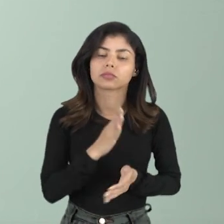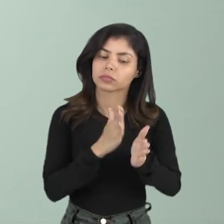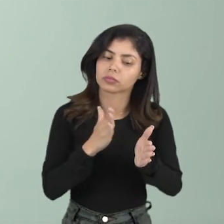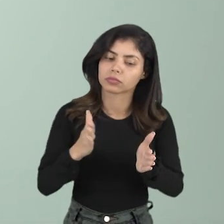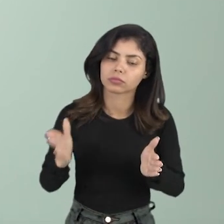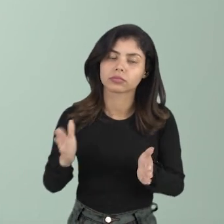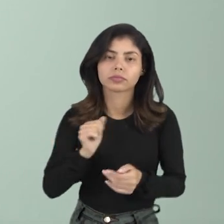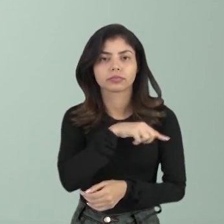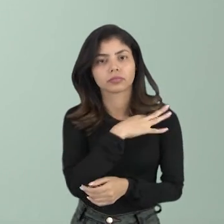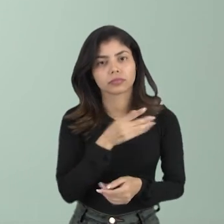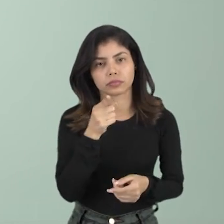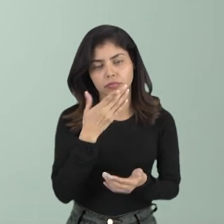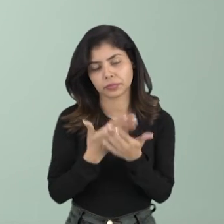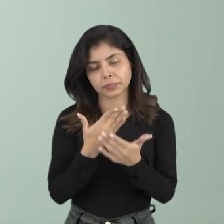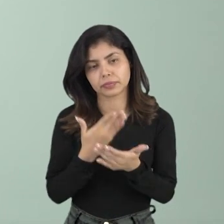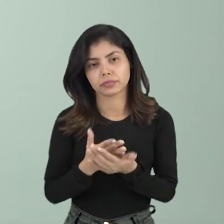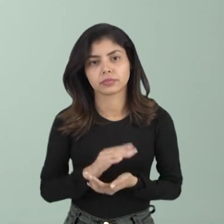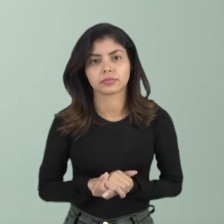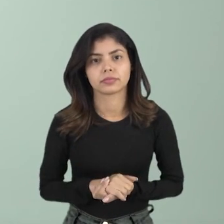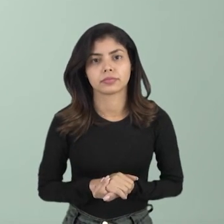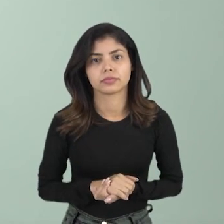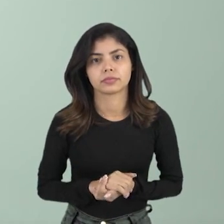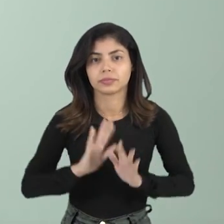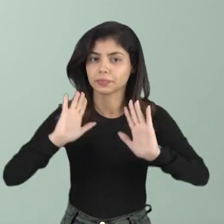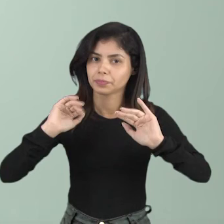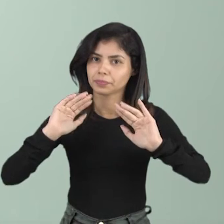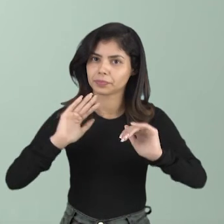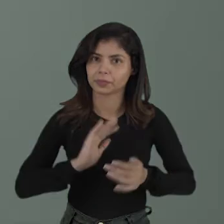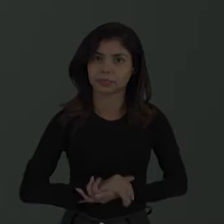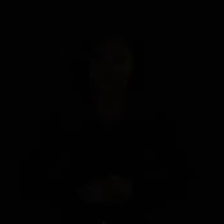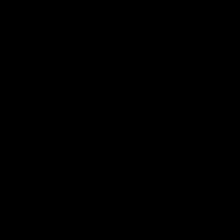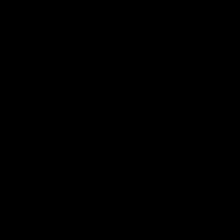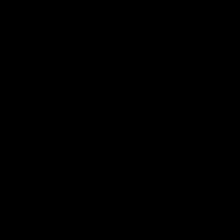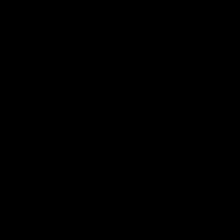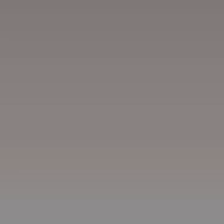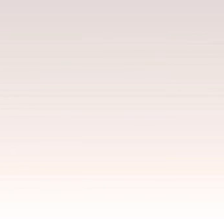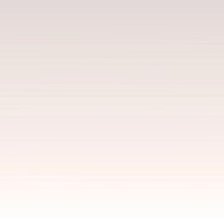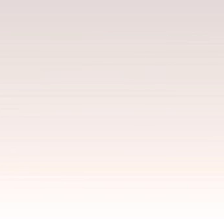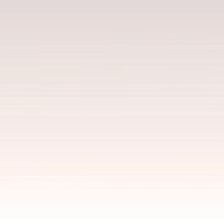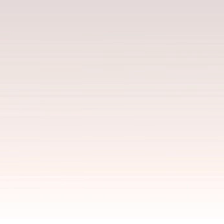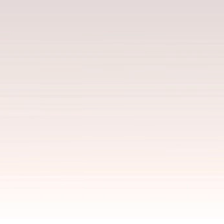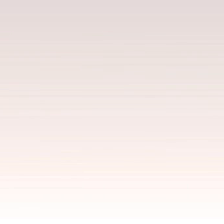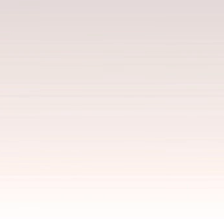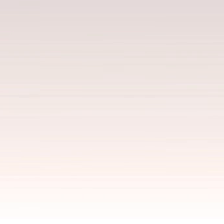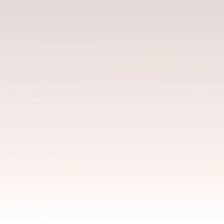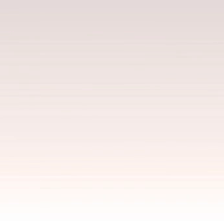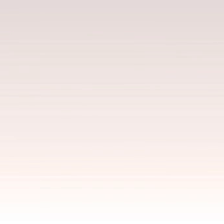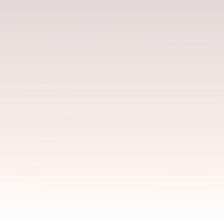série que você está estudando, tá bom? É isso, até mais!